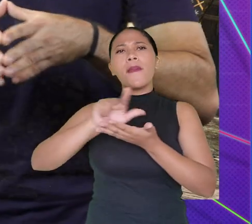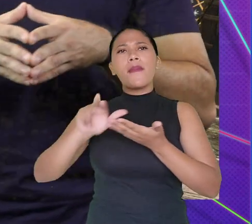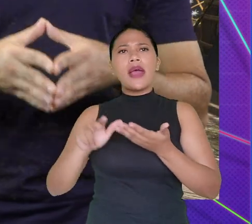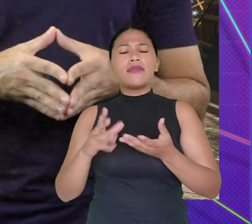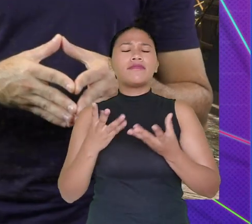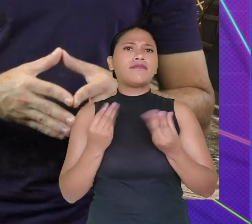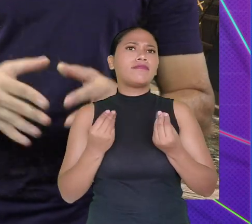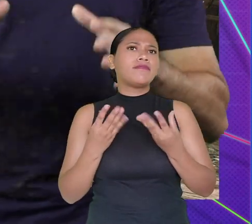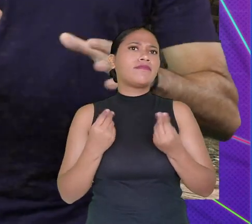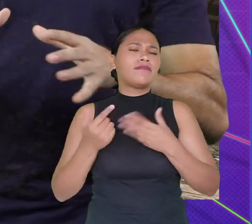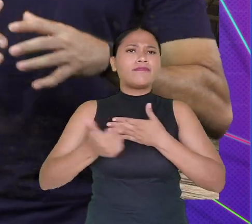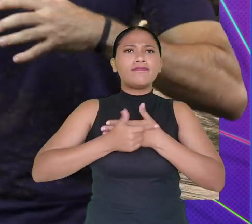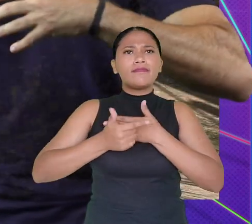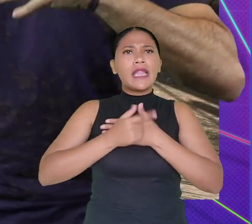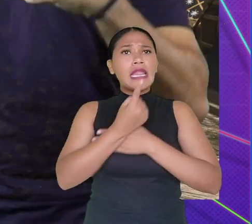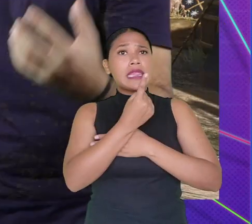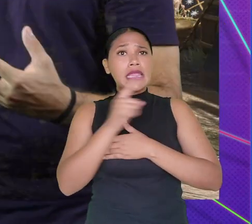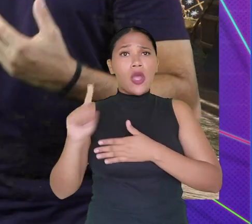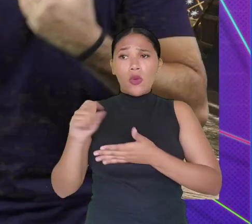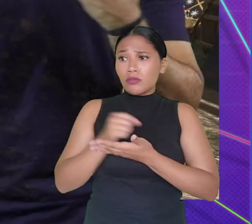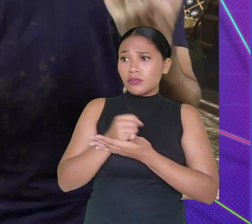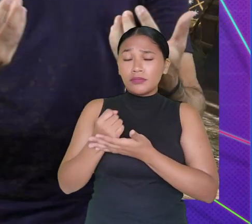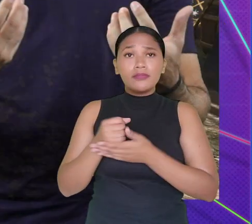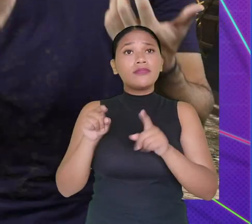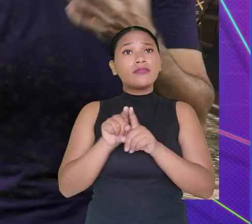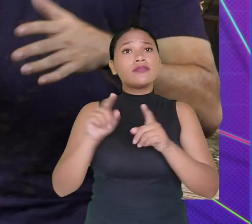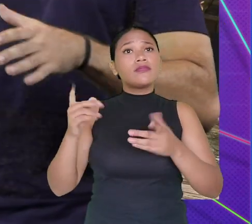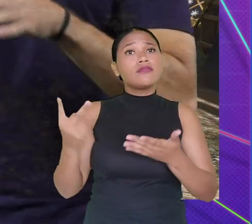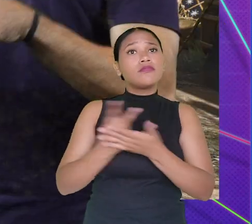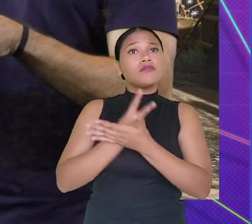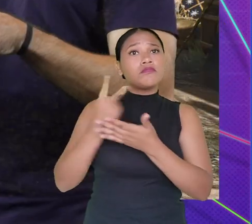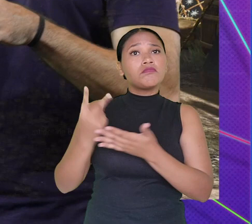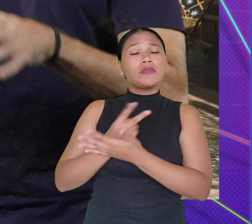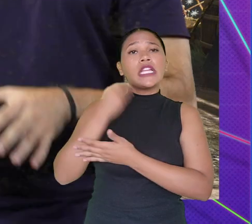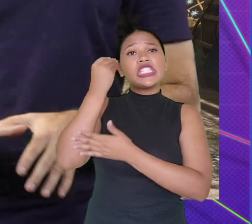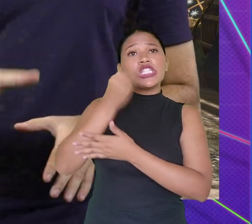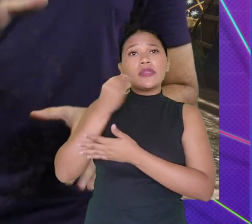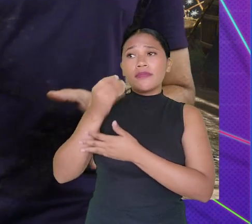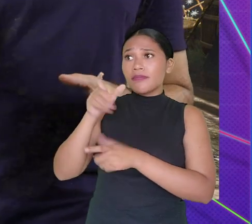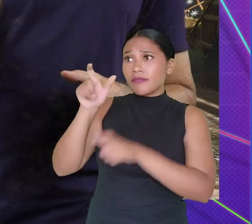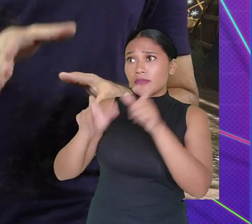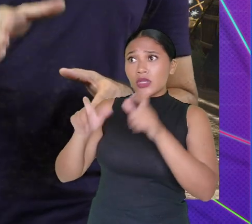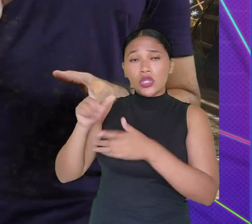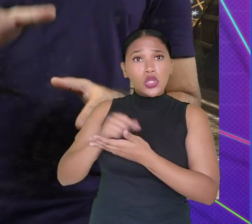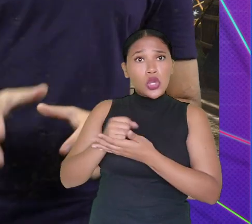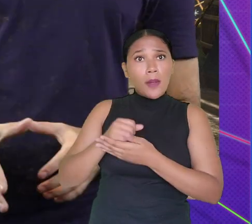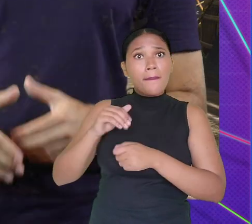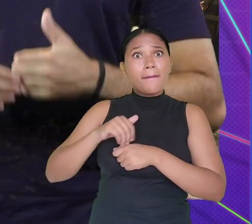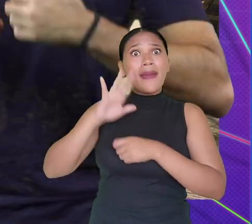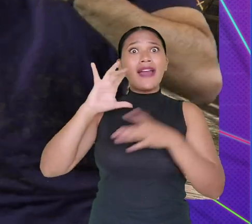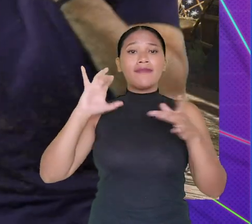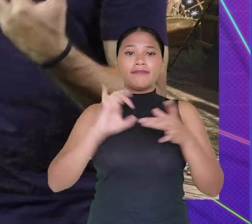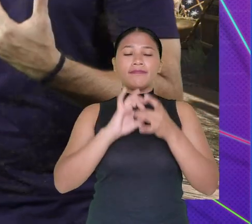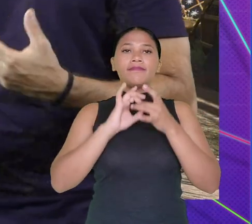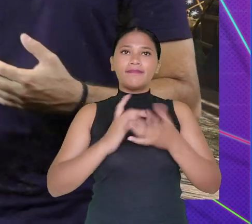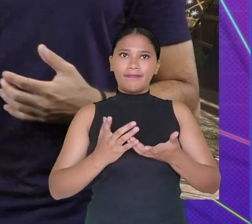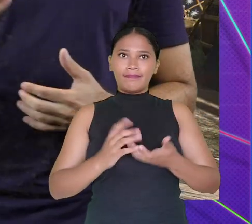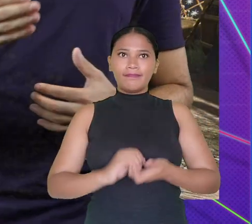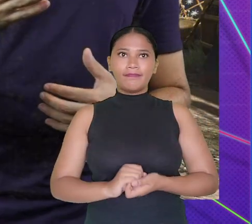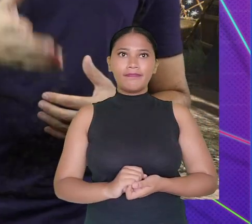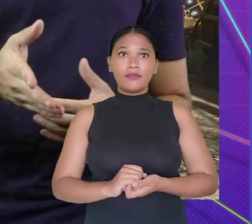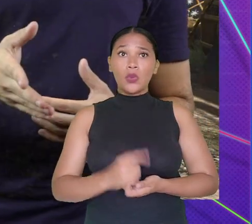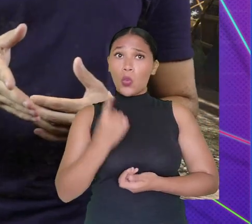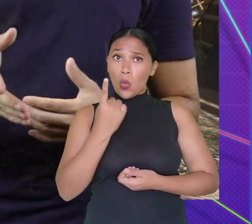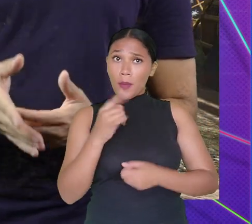e diversificado, cheio de personagens não jogáveis e eventos que ajudam a tornar a experiência do jogador mais imersiva